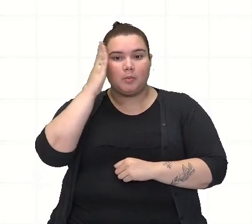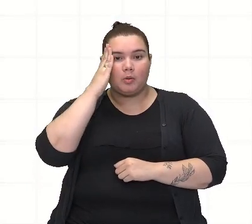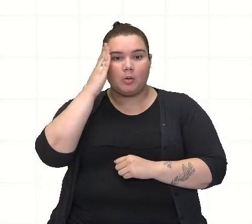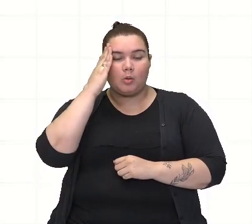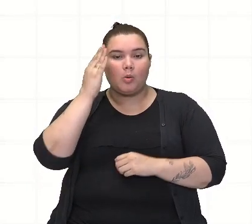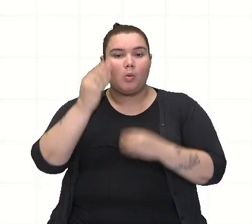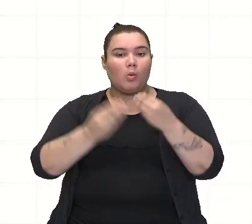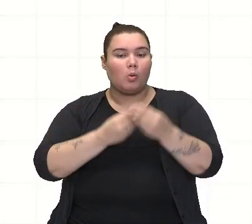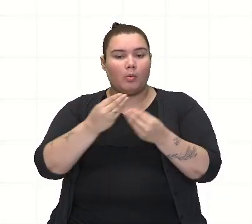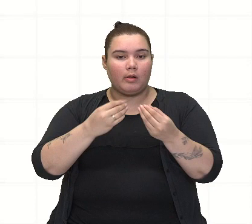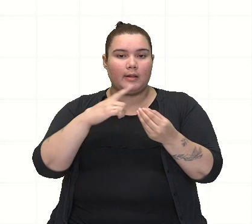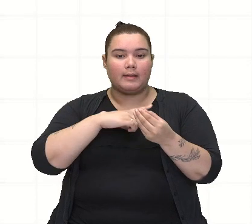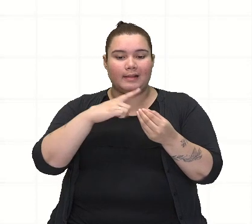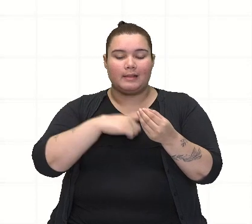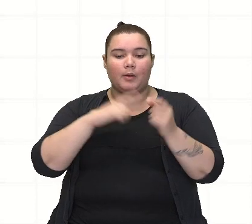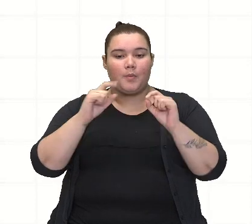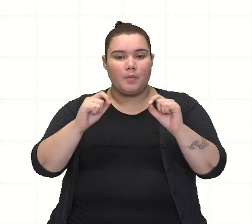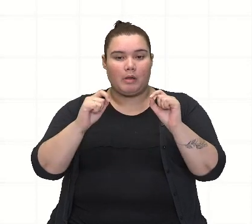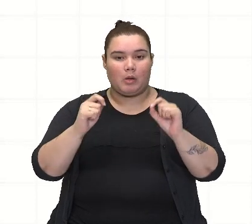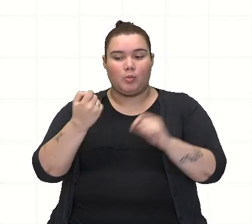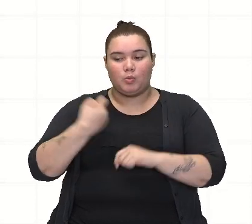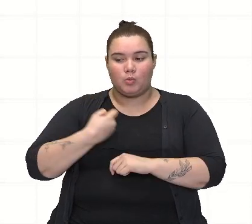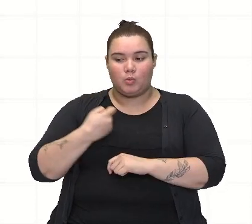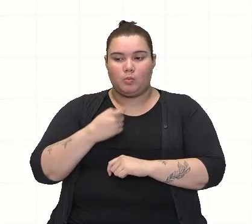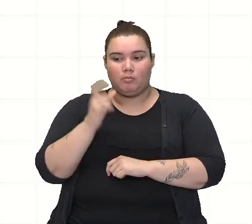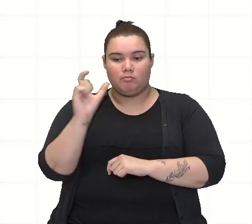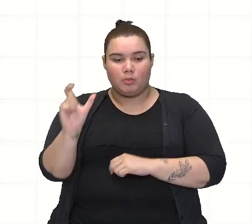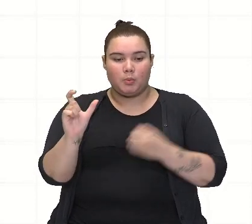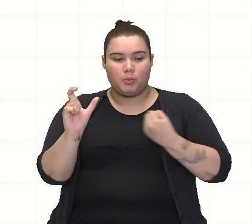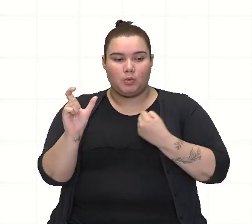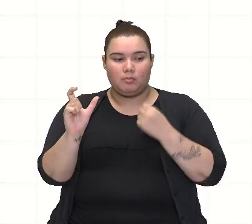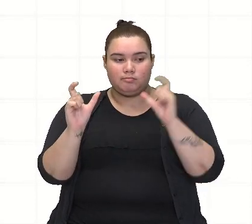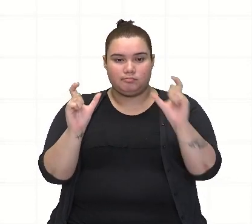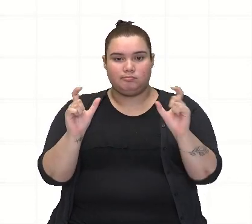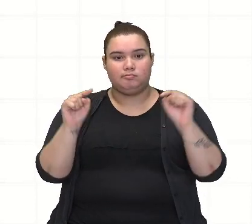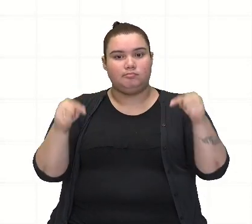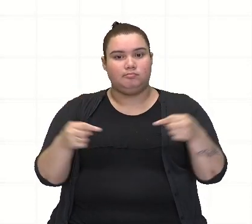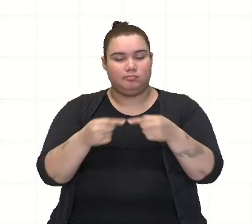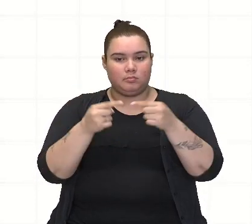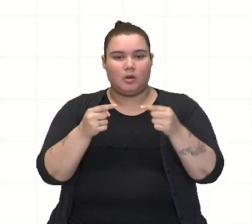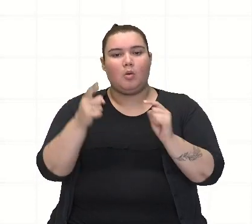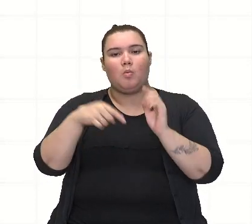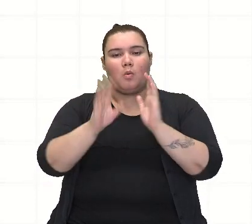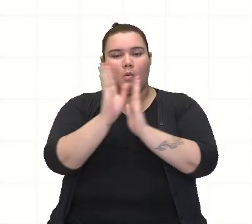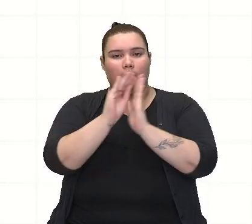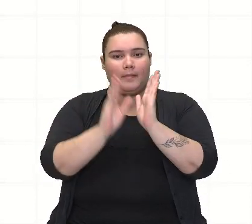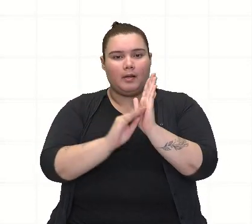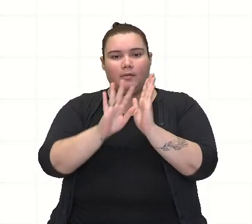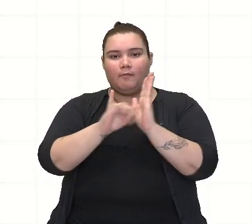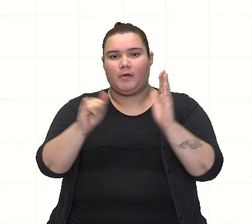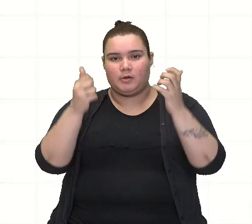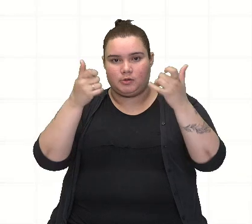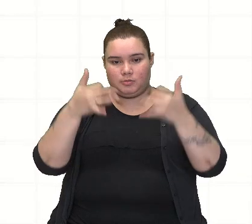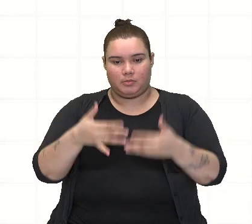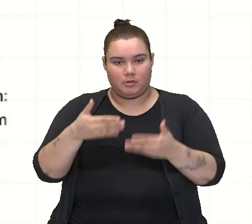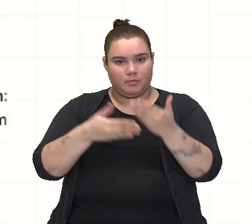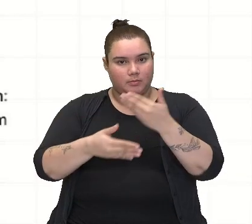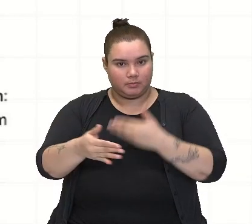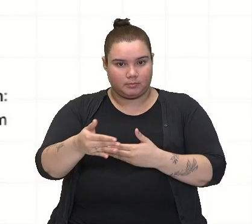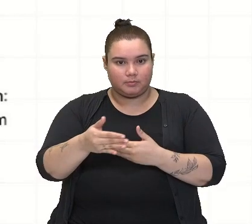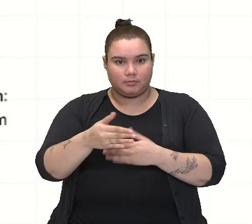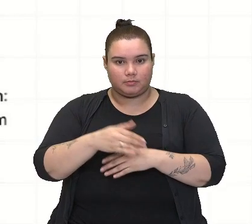a proporcionalidade entre as grandezas, conteúdo que será explicado a seguir,